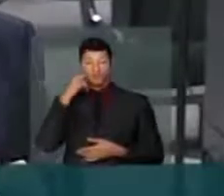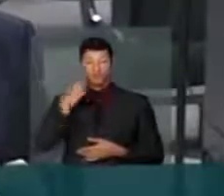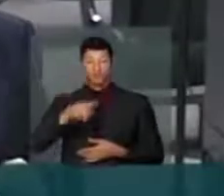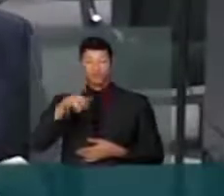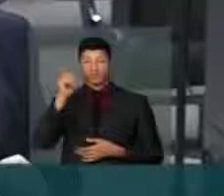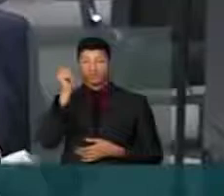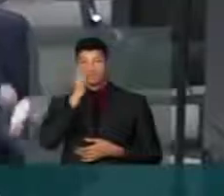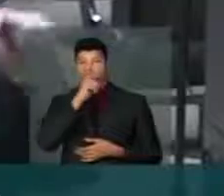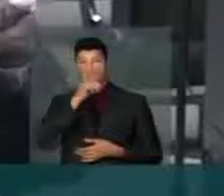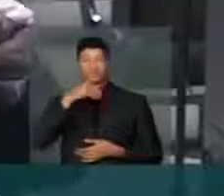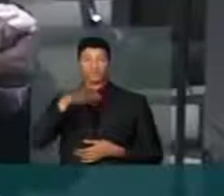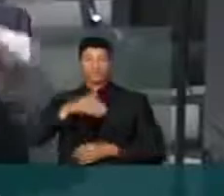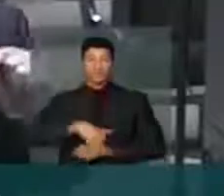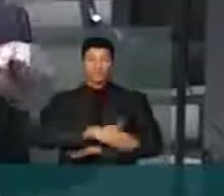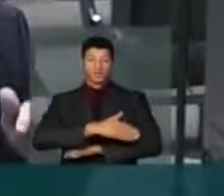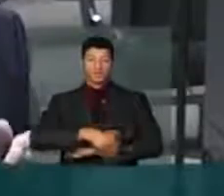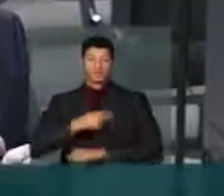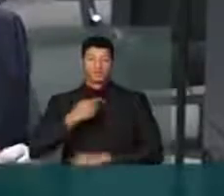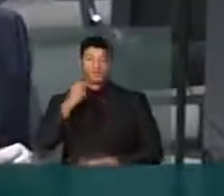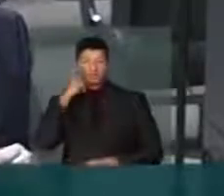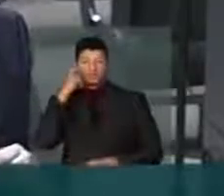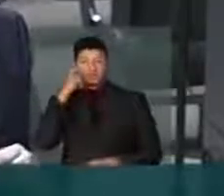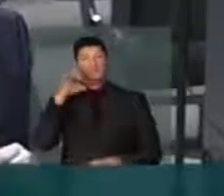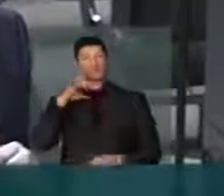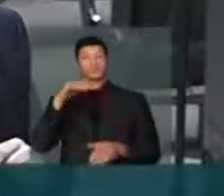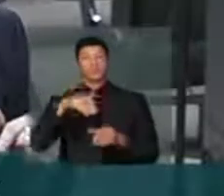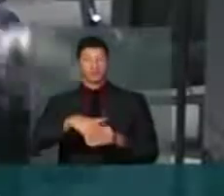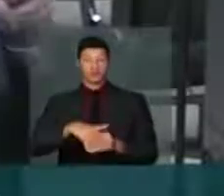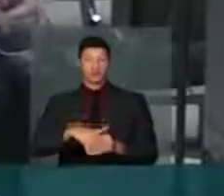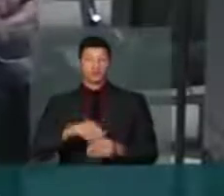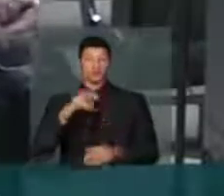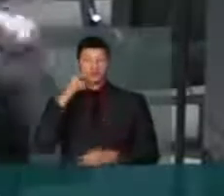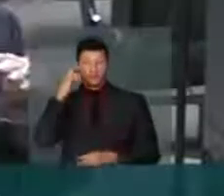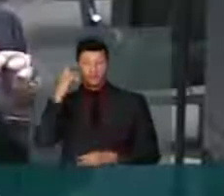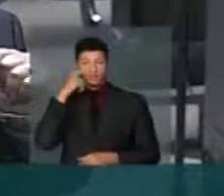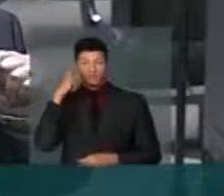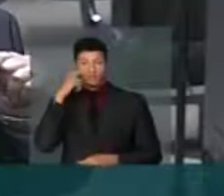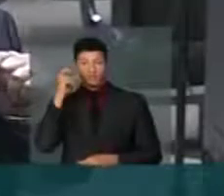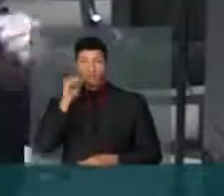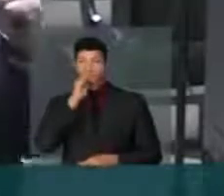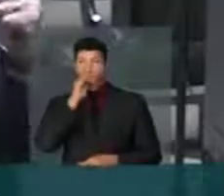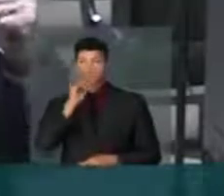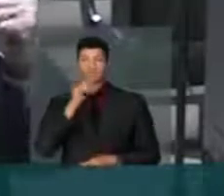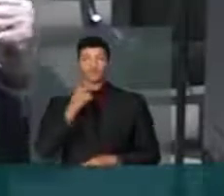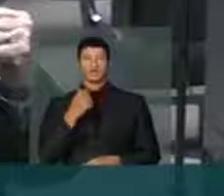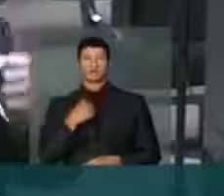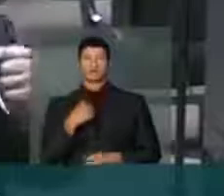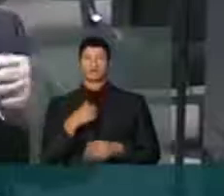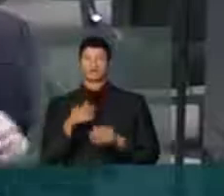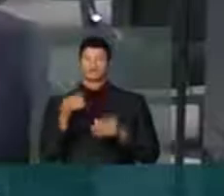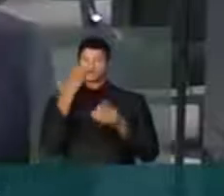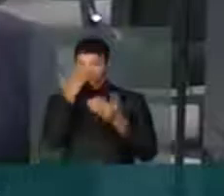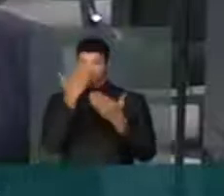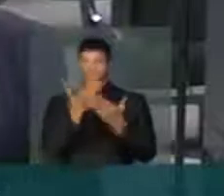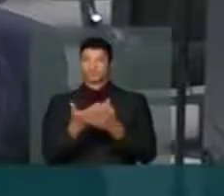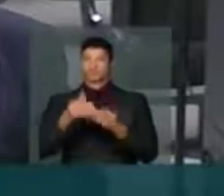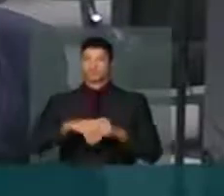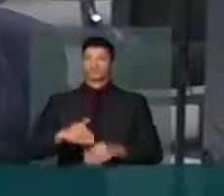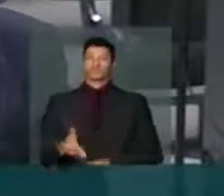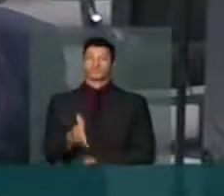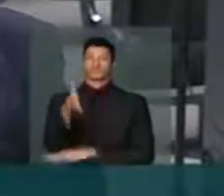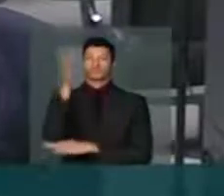rua, está com vergonha de ter votado, está com vergonha de dizer, eu empunhei essa